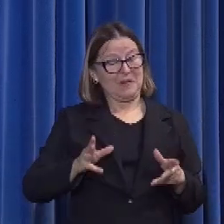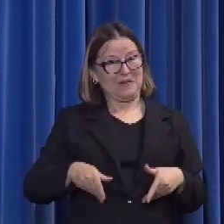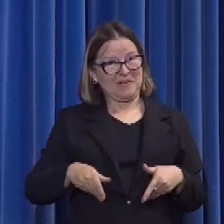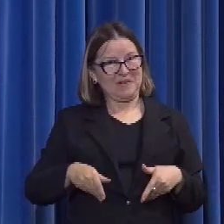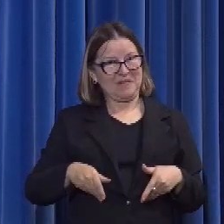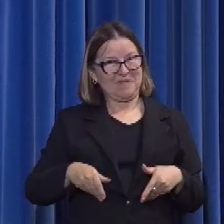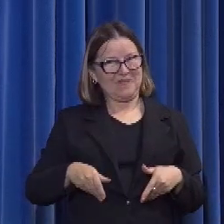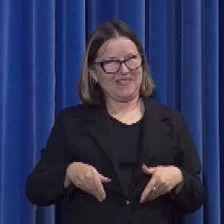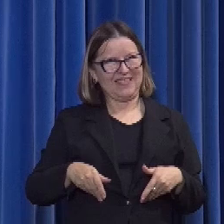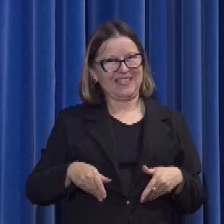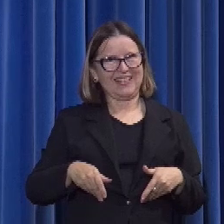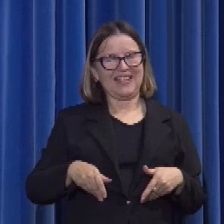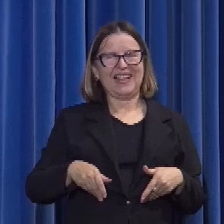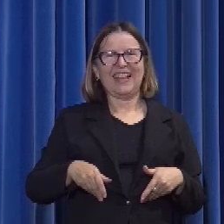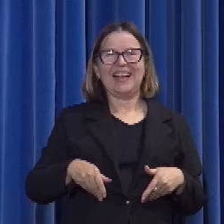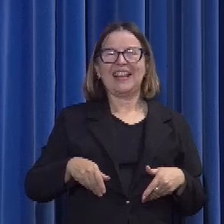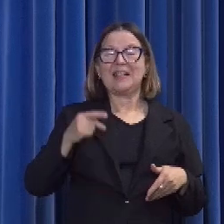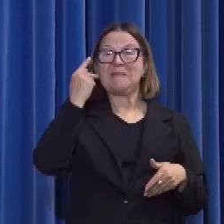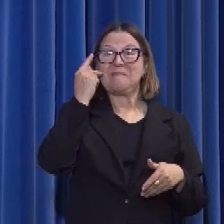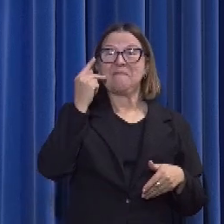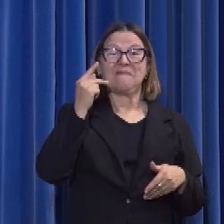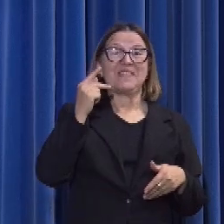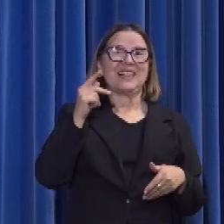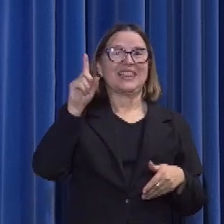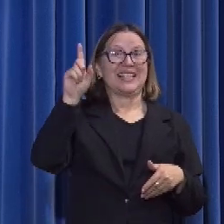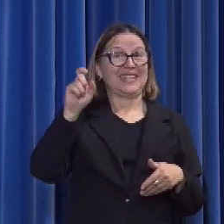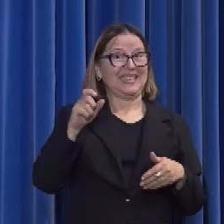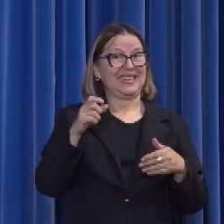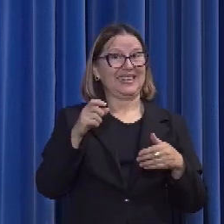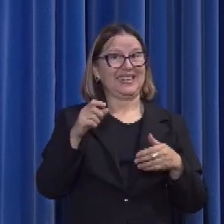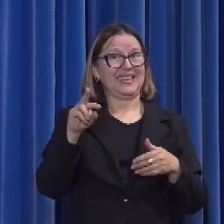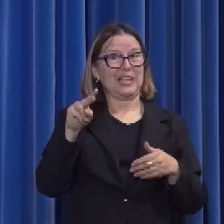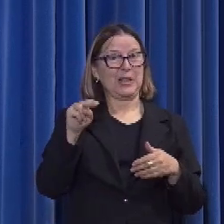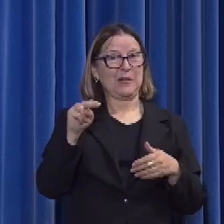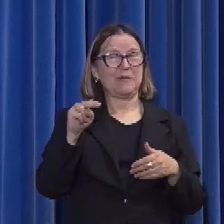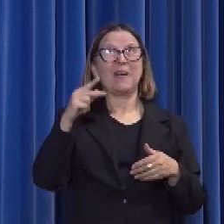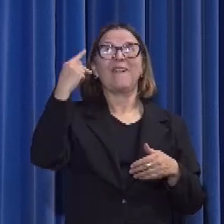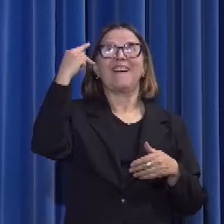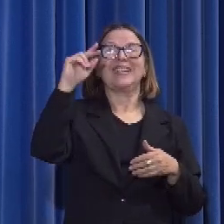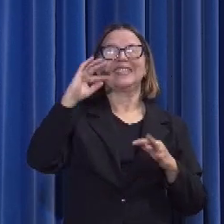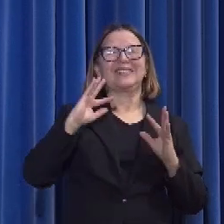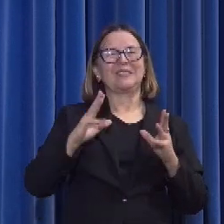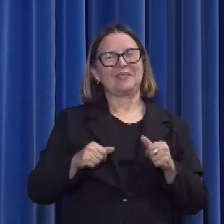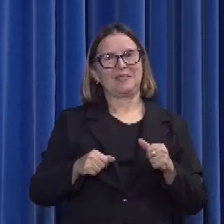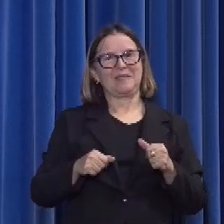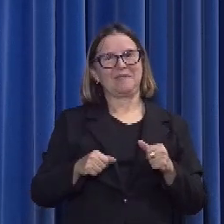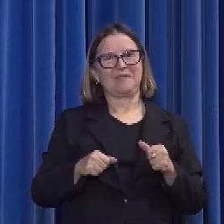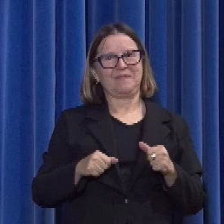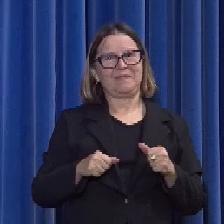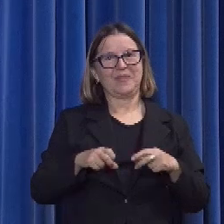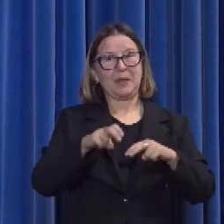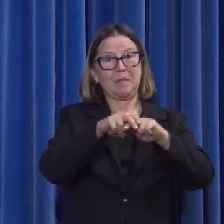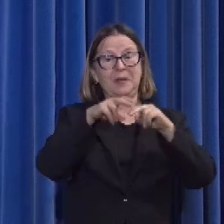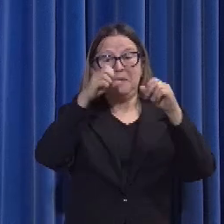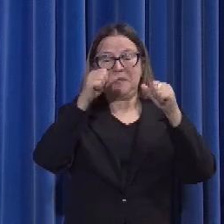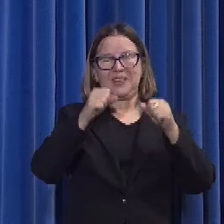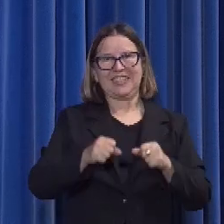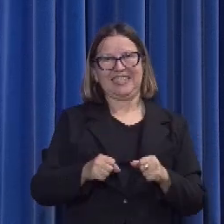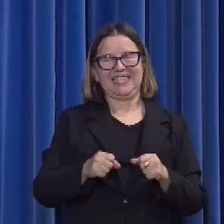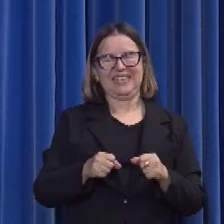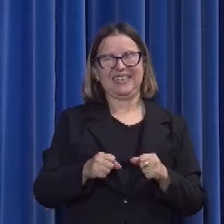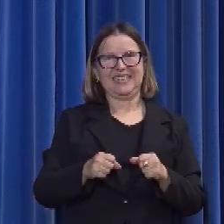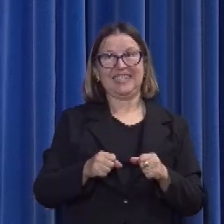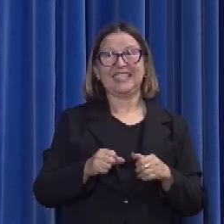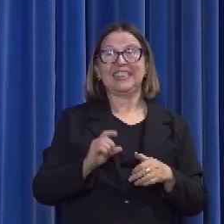ser igual ao corpo da sua glória, segundo a eficácia do poder que ele tem de até subordinar a si